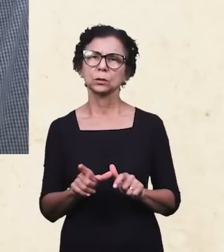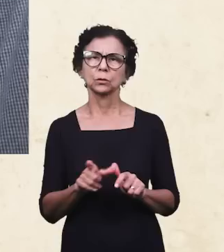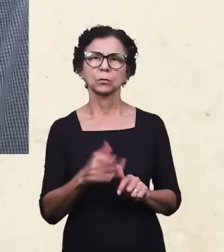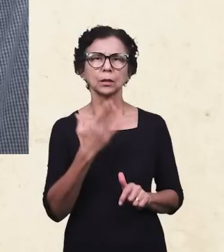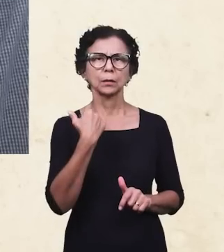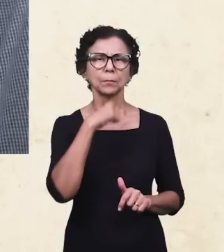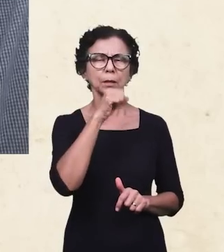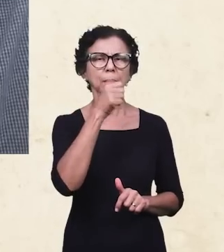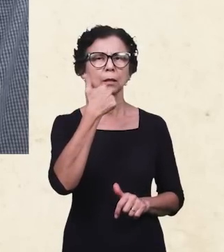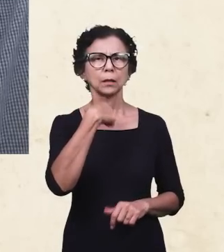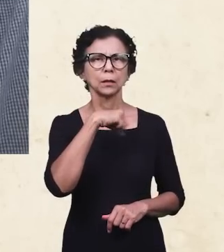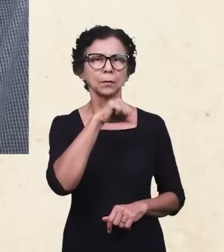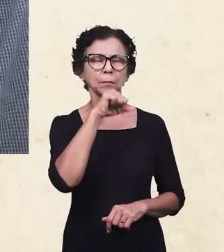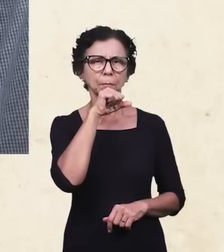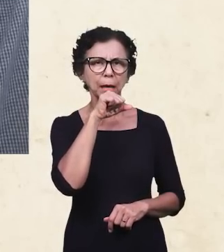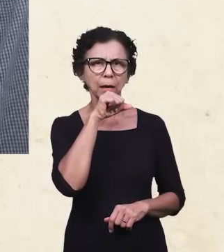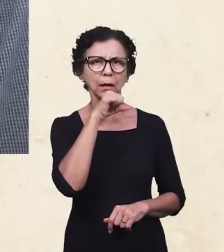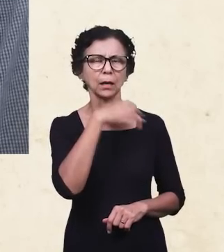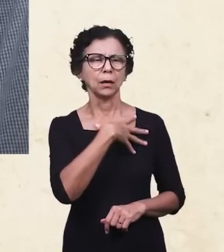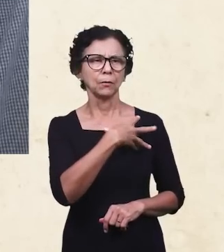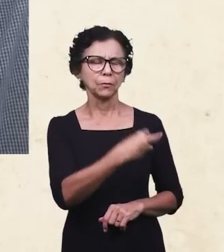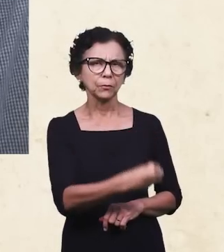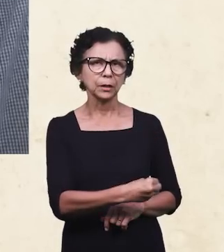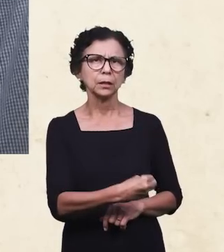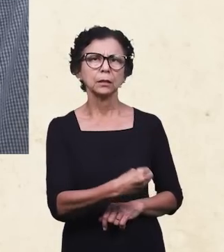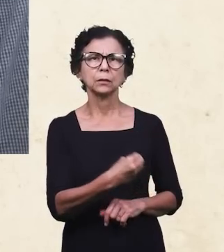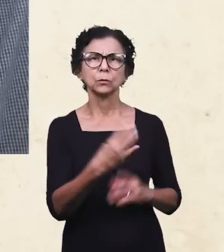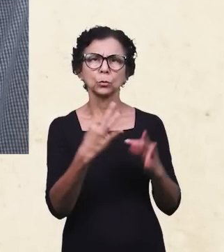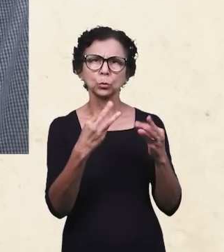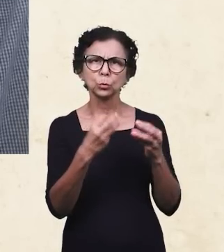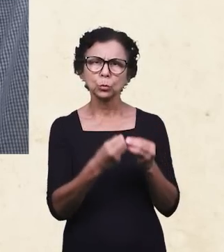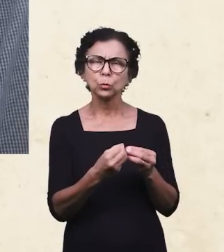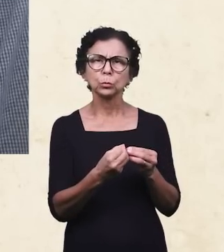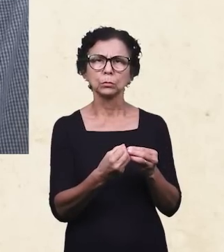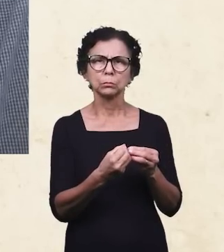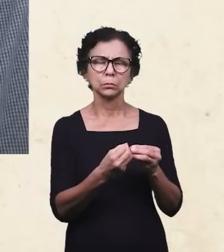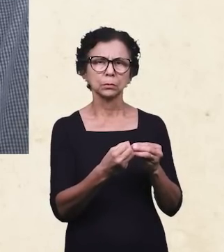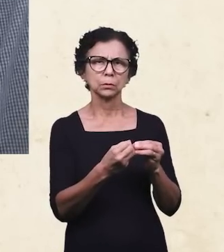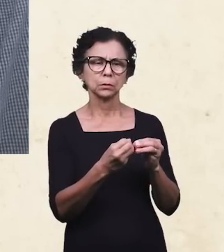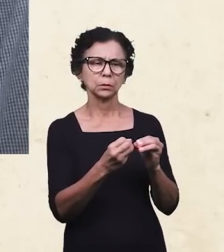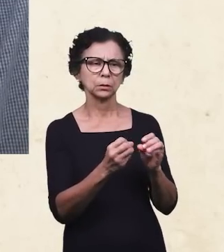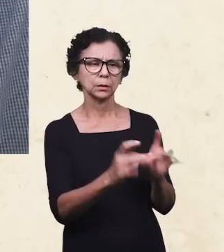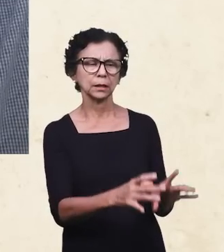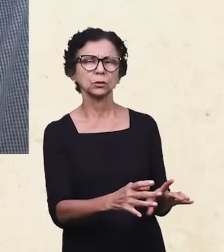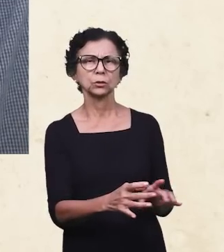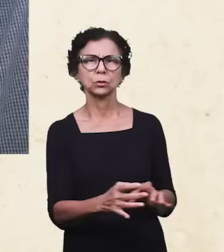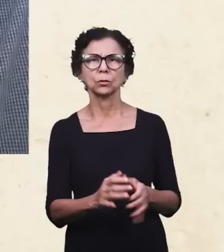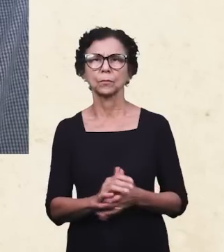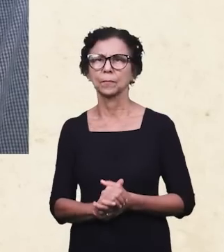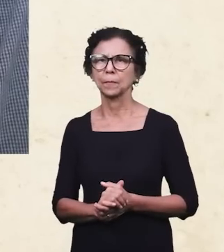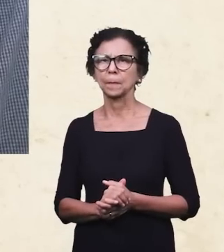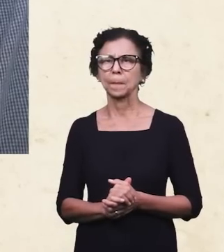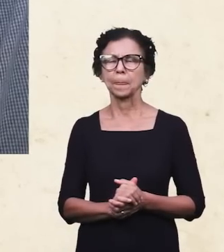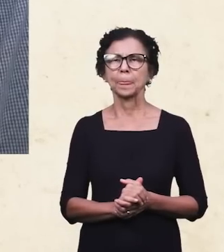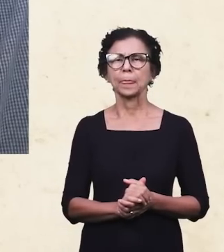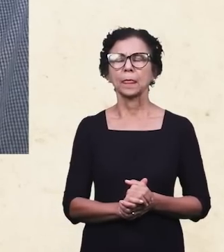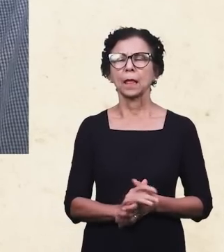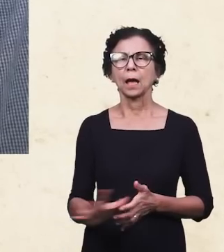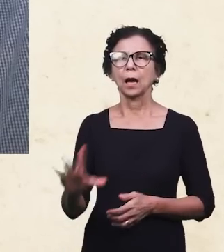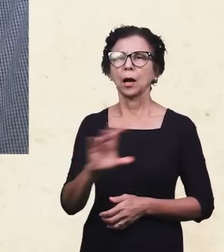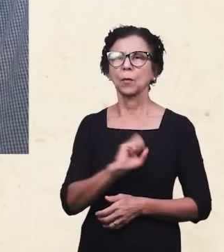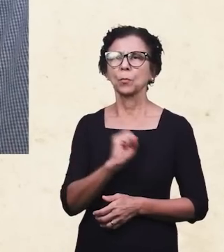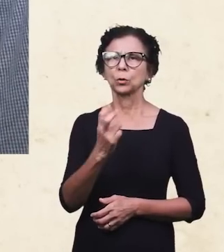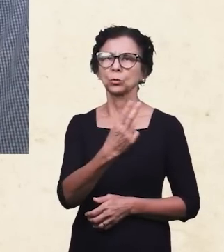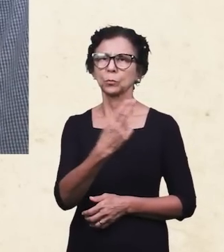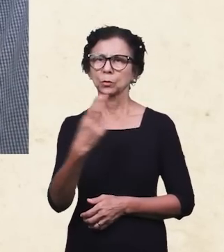mãe, ou mulher, ou filhos, ou terras, por amor do meu nome, receberá 100 vezes tanto e herdará